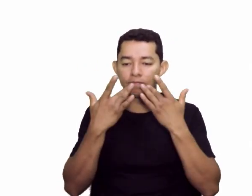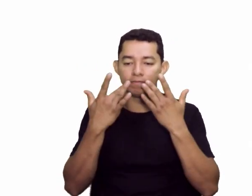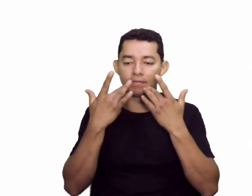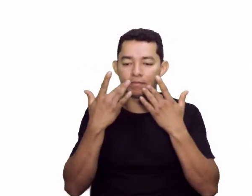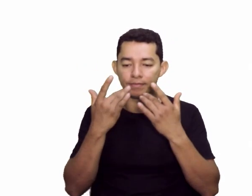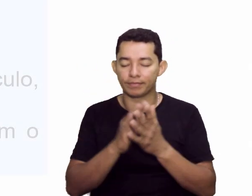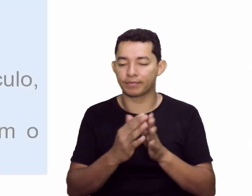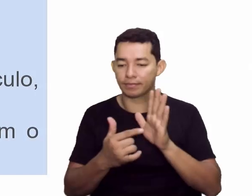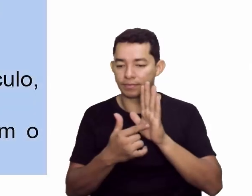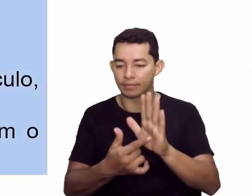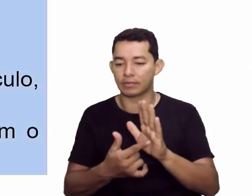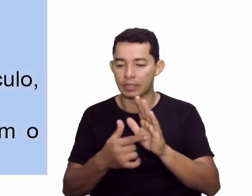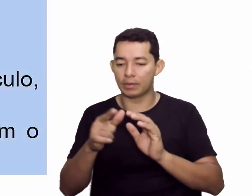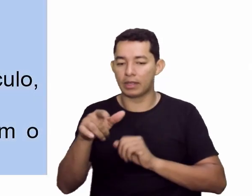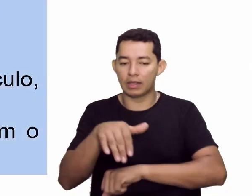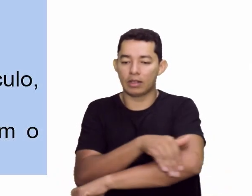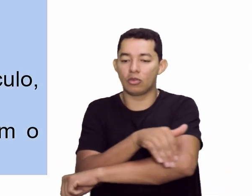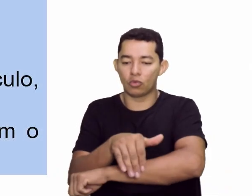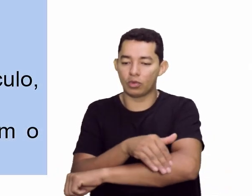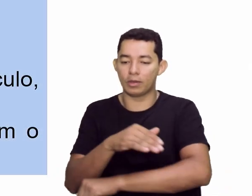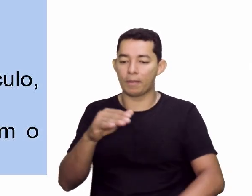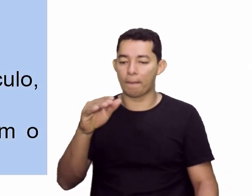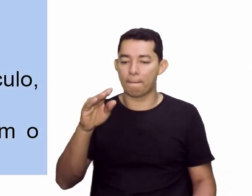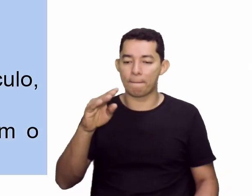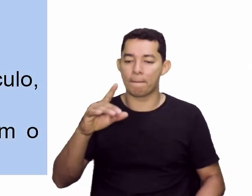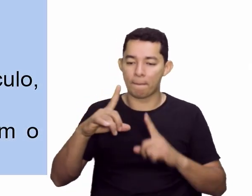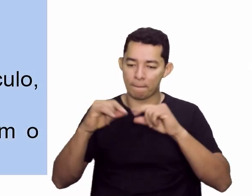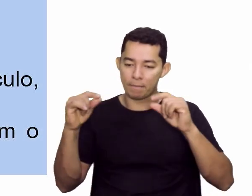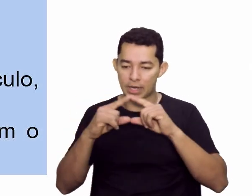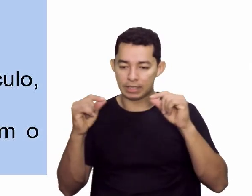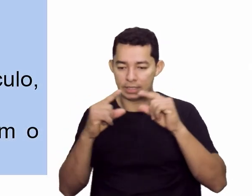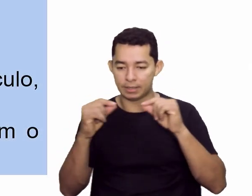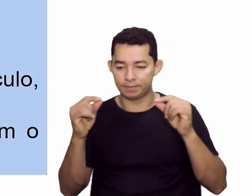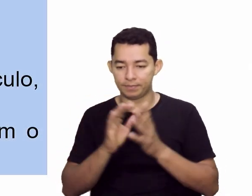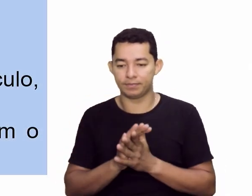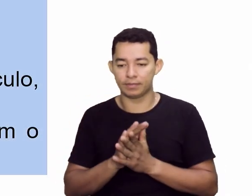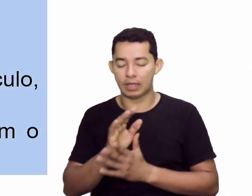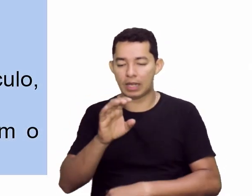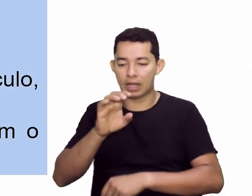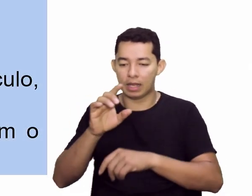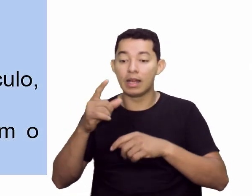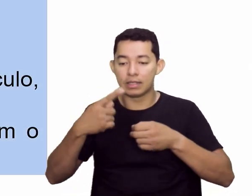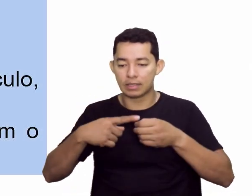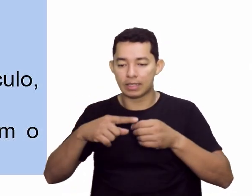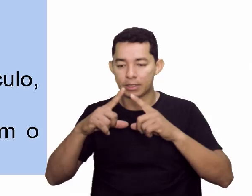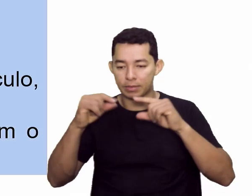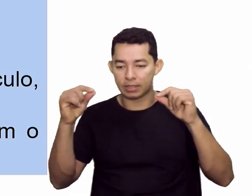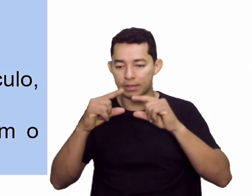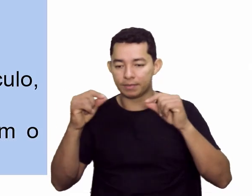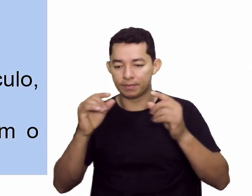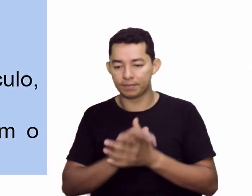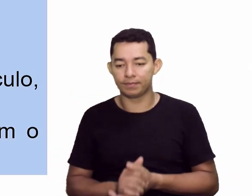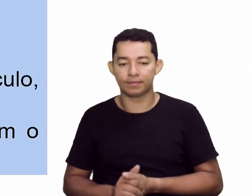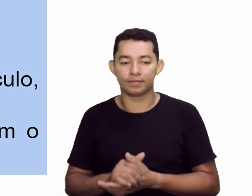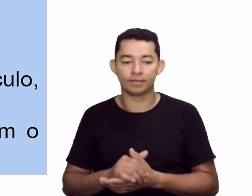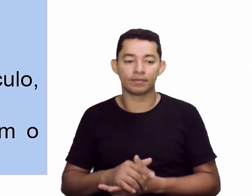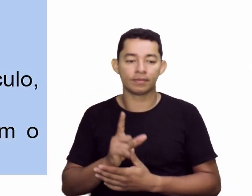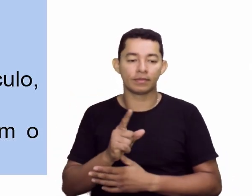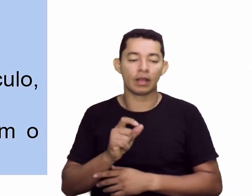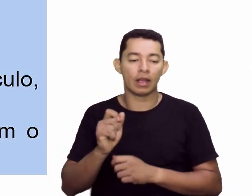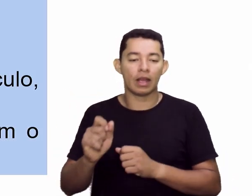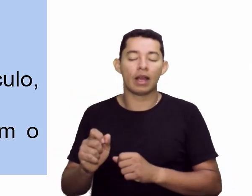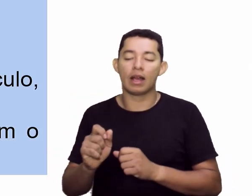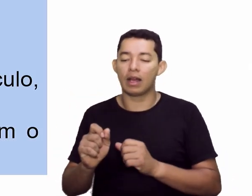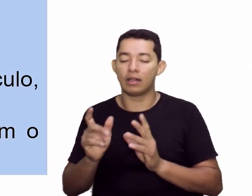apresenta nas ruas de Brasília. Durante essa apresentação, como eu já falei, a plateia é livre. pode comer